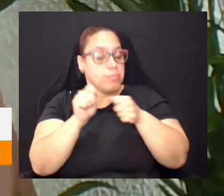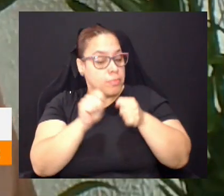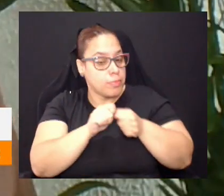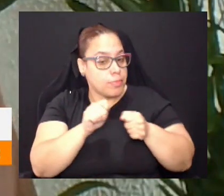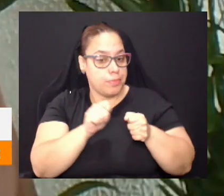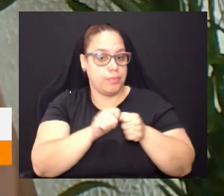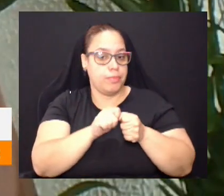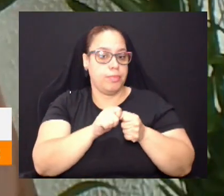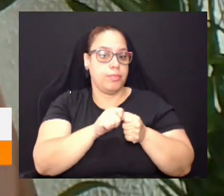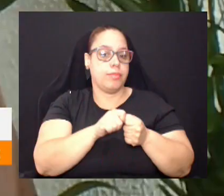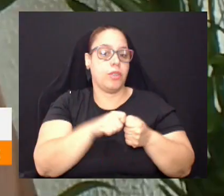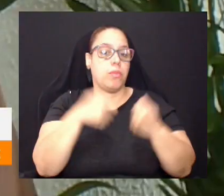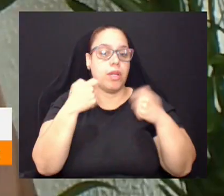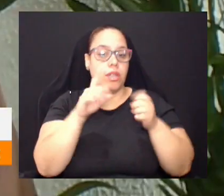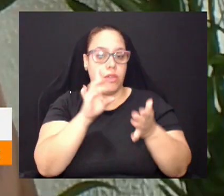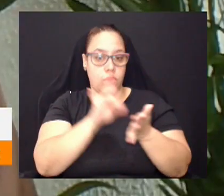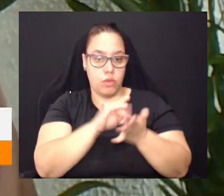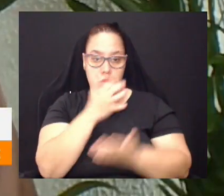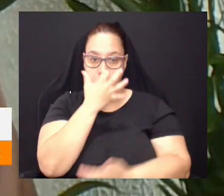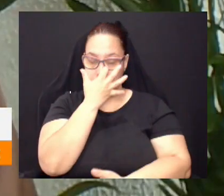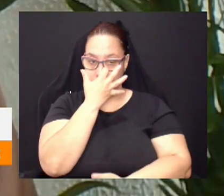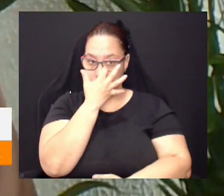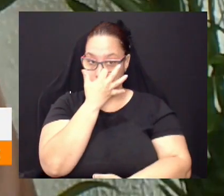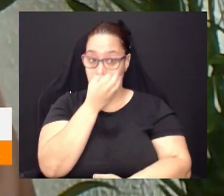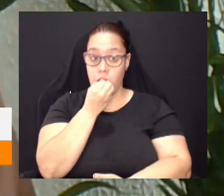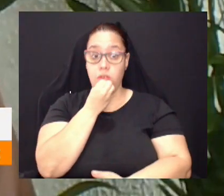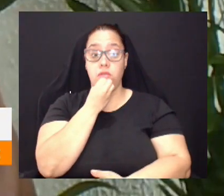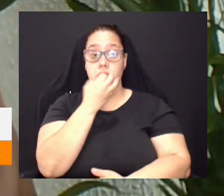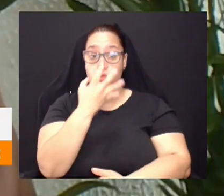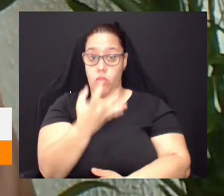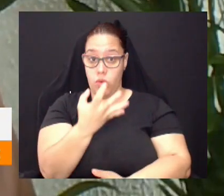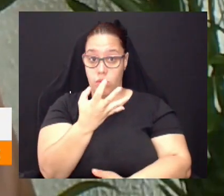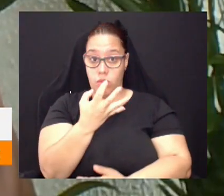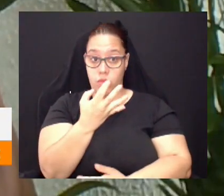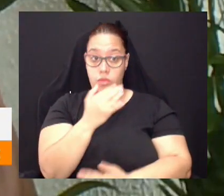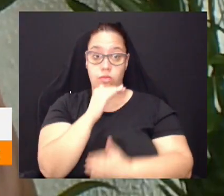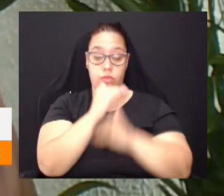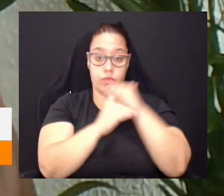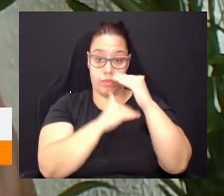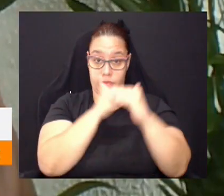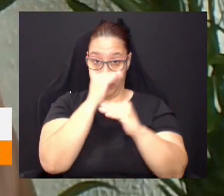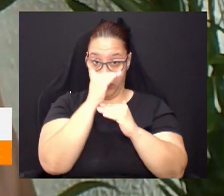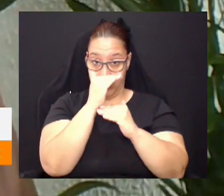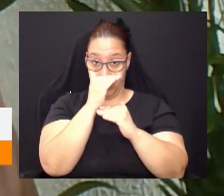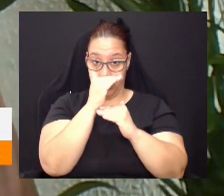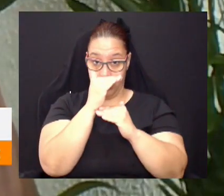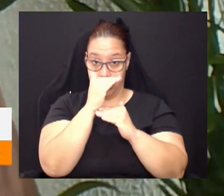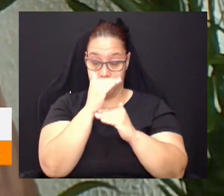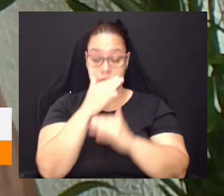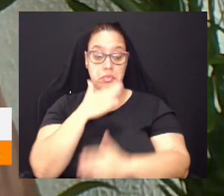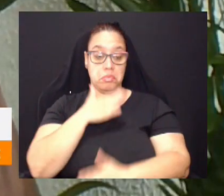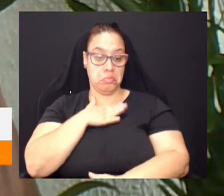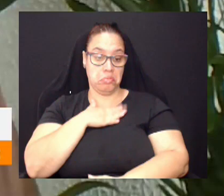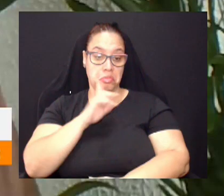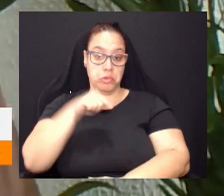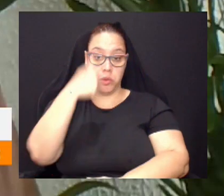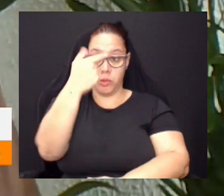que sejam propositivas e construtivas, tanto para mim quanto para o